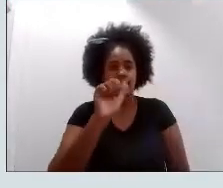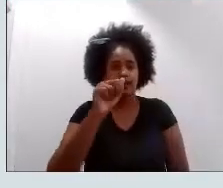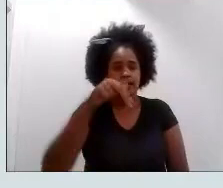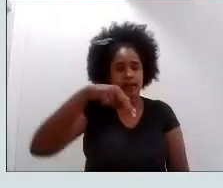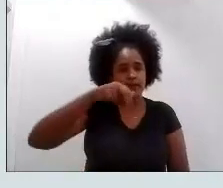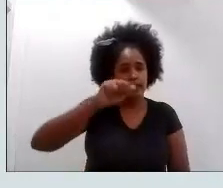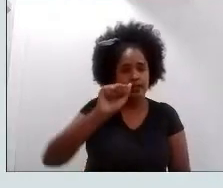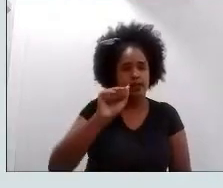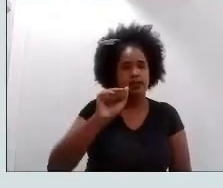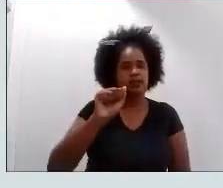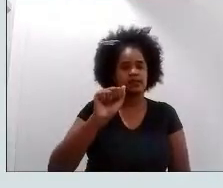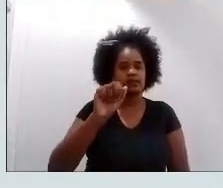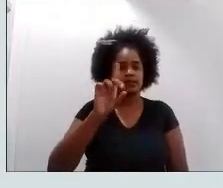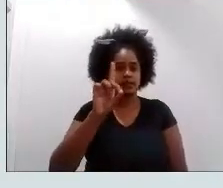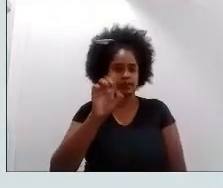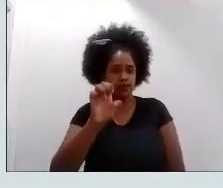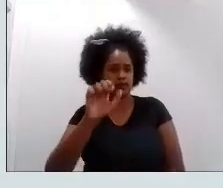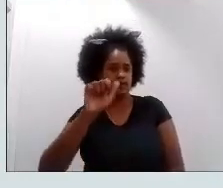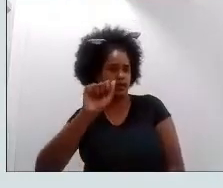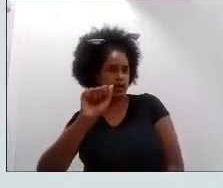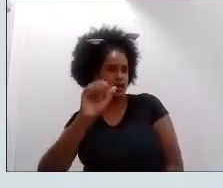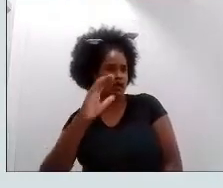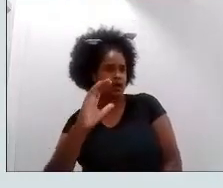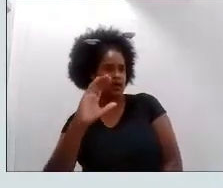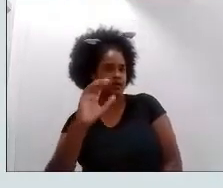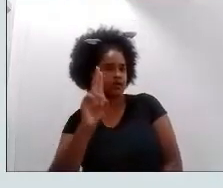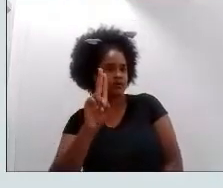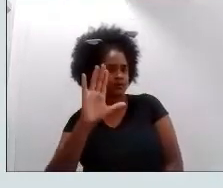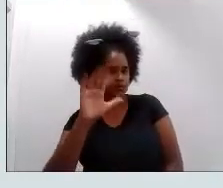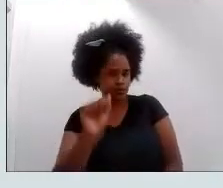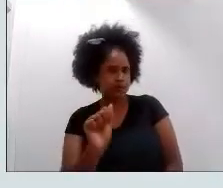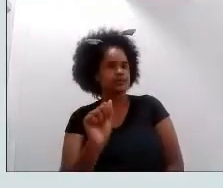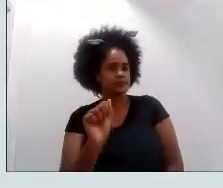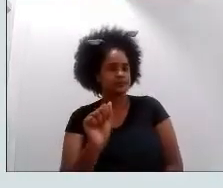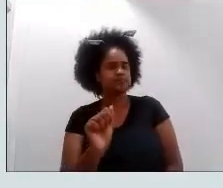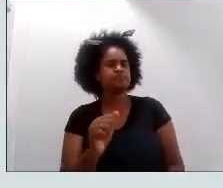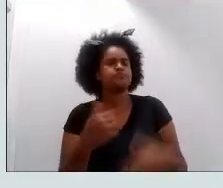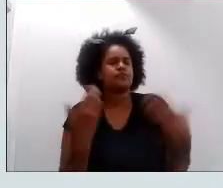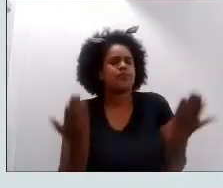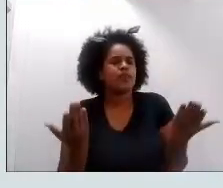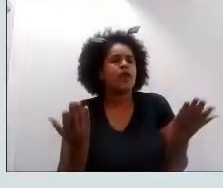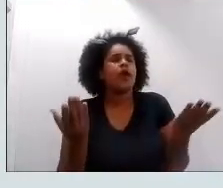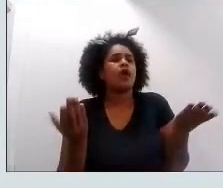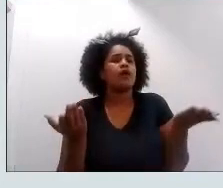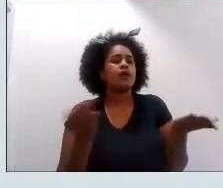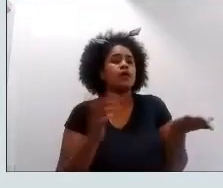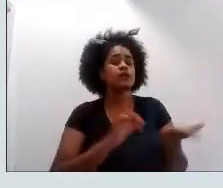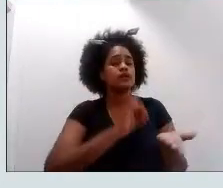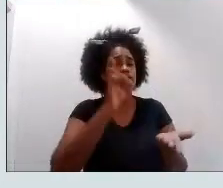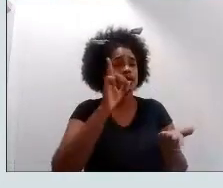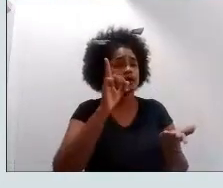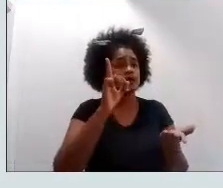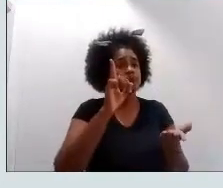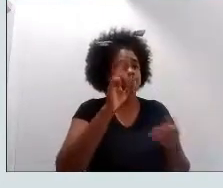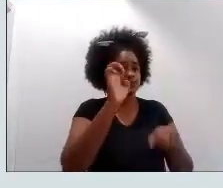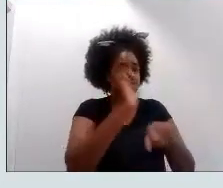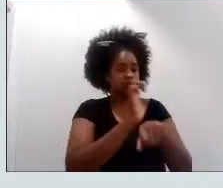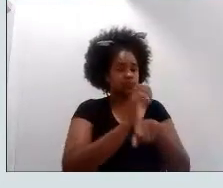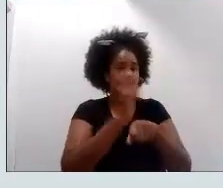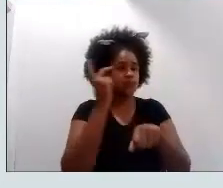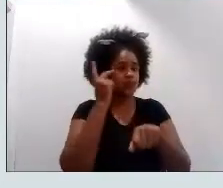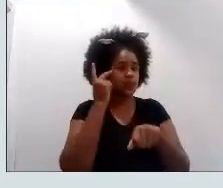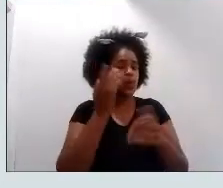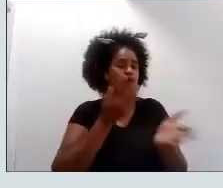Vila de Santo André, lá no estado de São Paulo. E aí começa, então, o surgimento dessas vilas com a